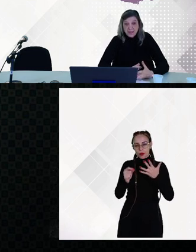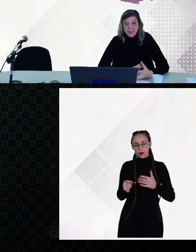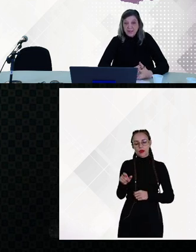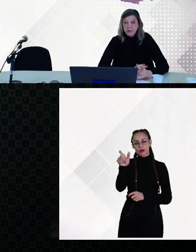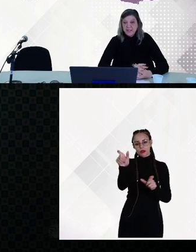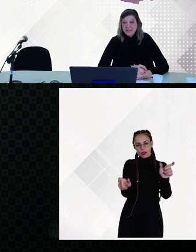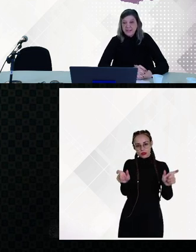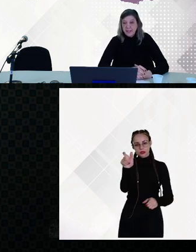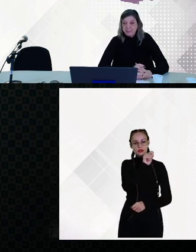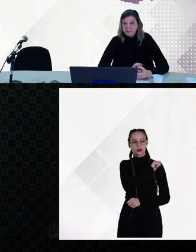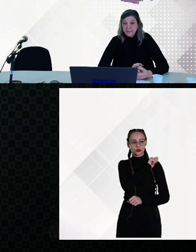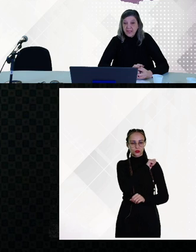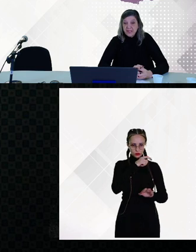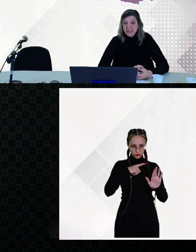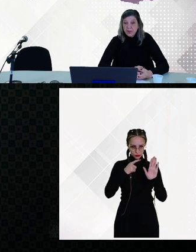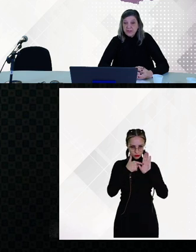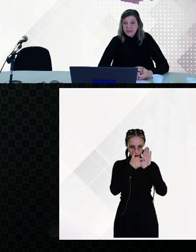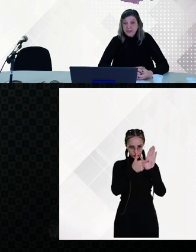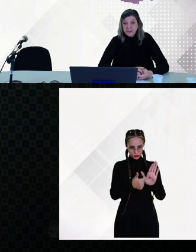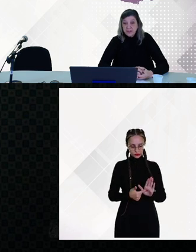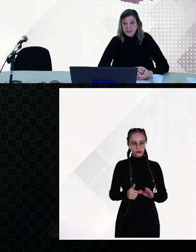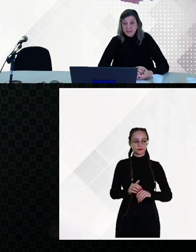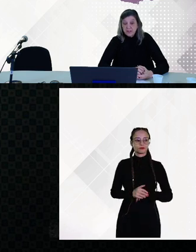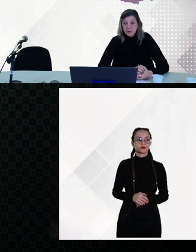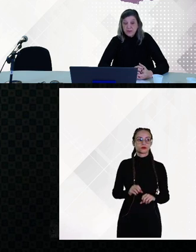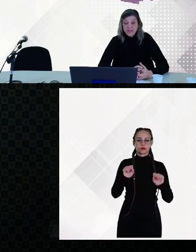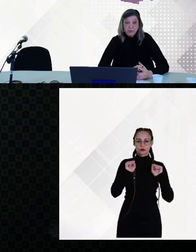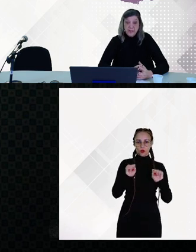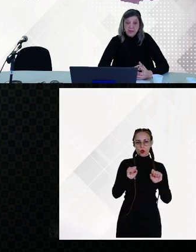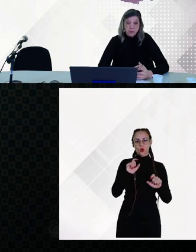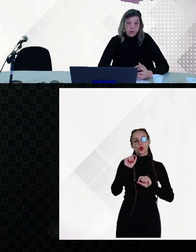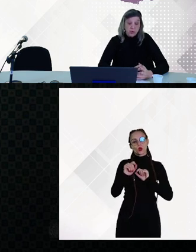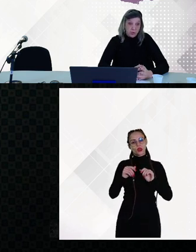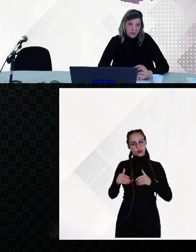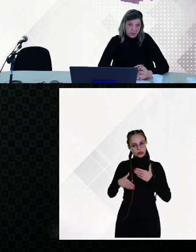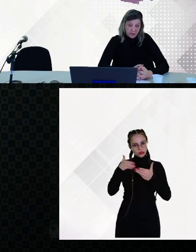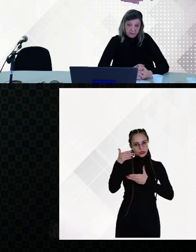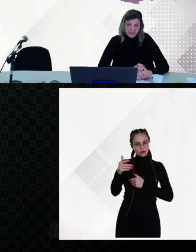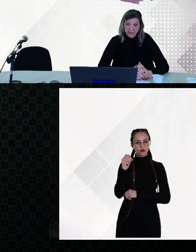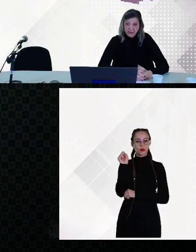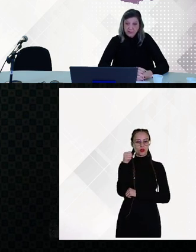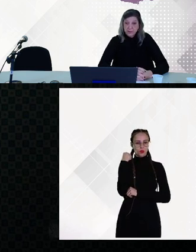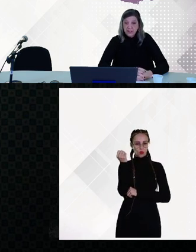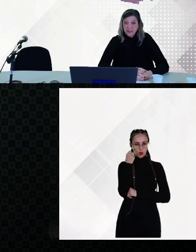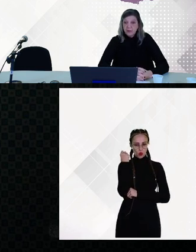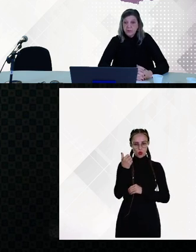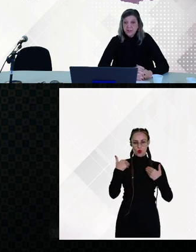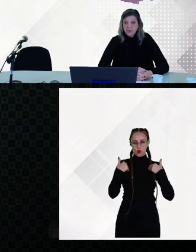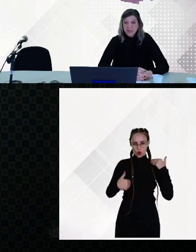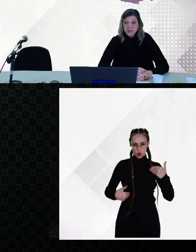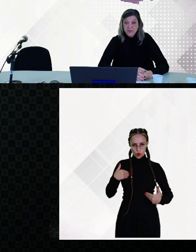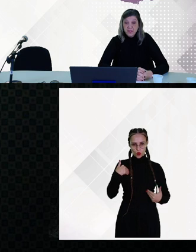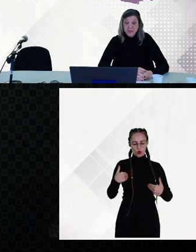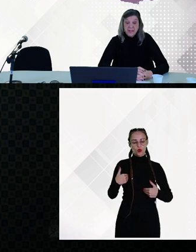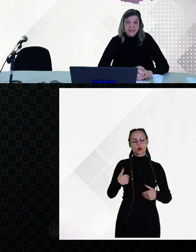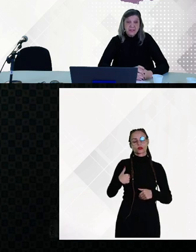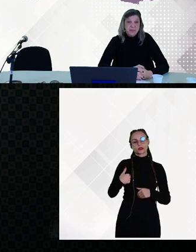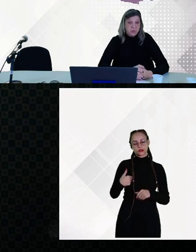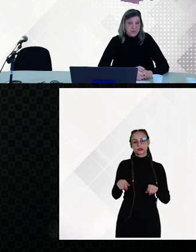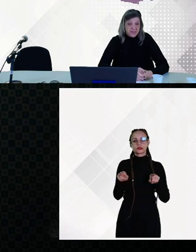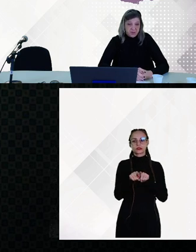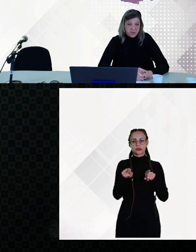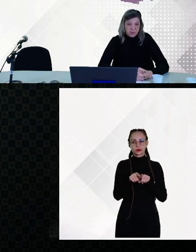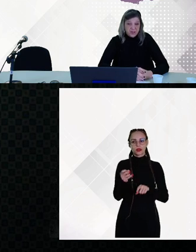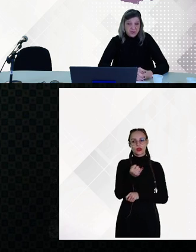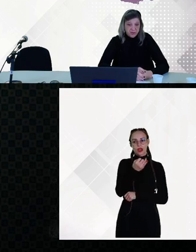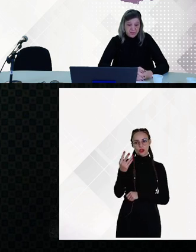podem apresentar? Eles podem ter o desenvolvimento motor afetado, né, algumas alterações, e também